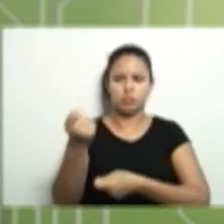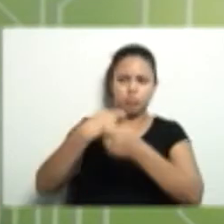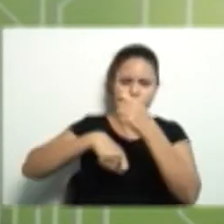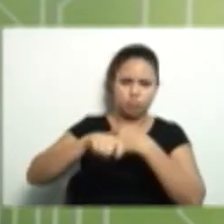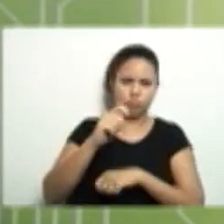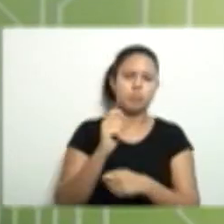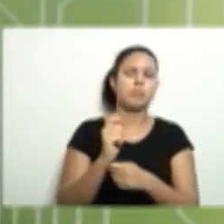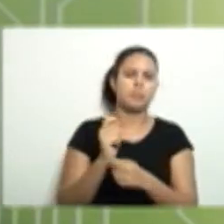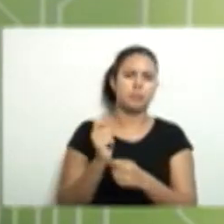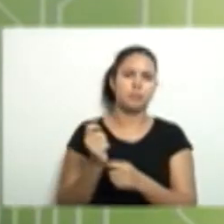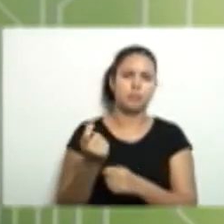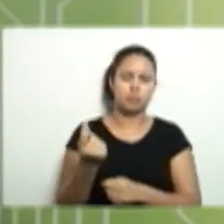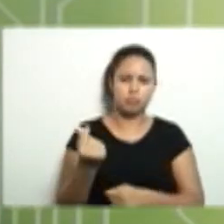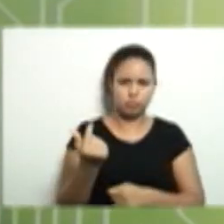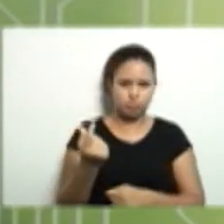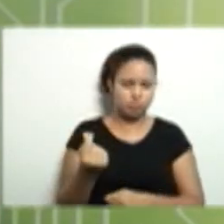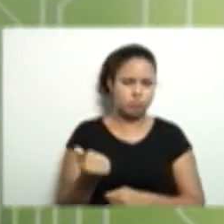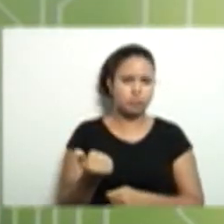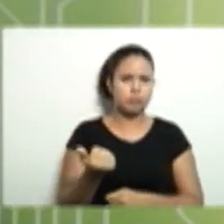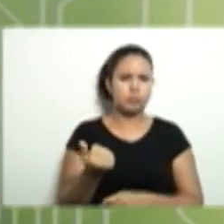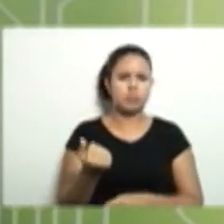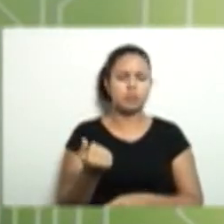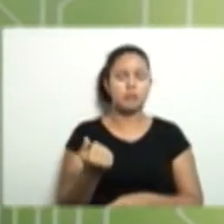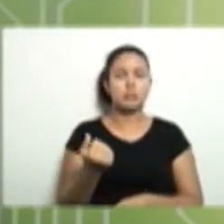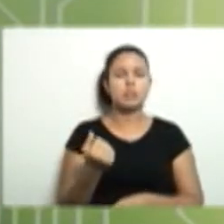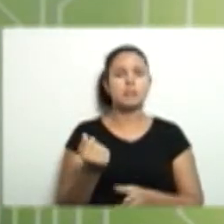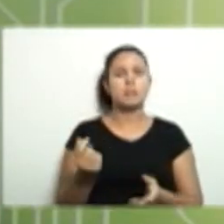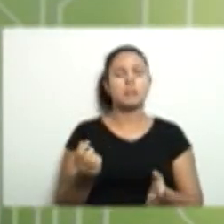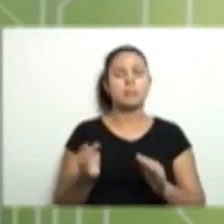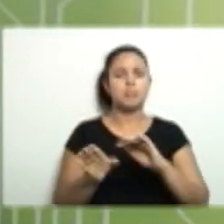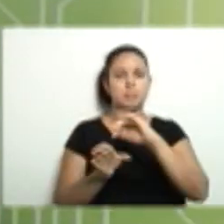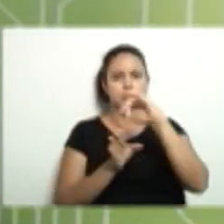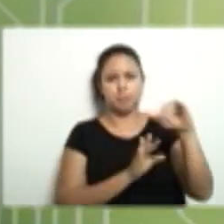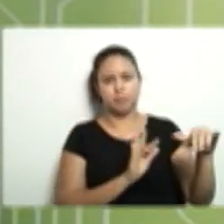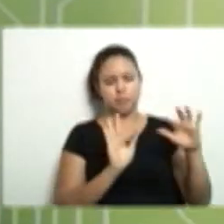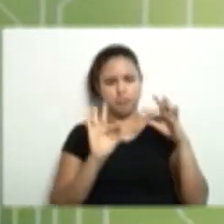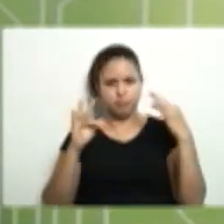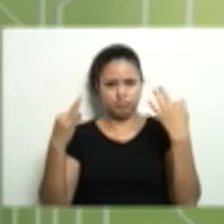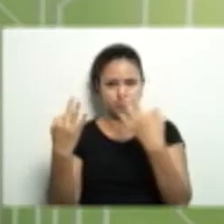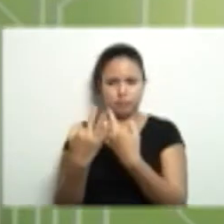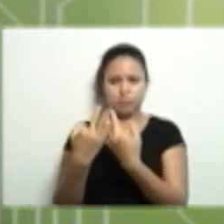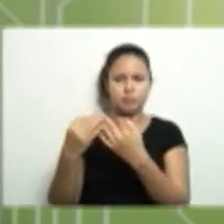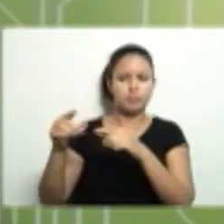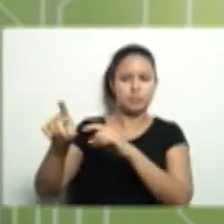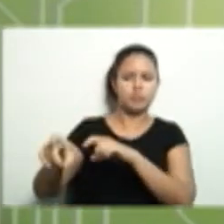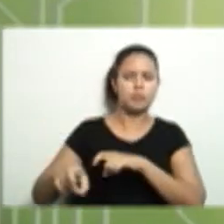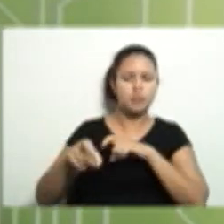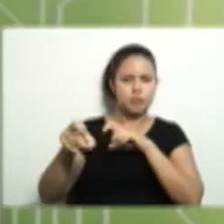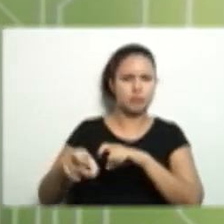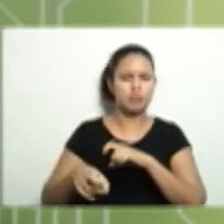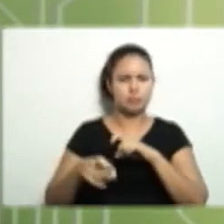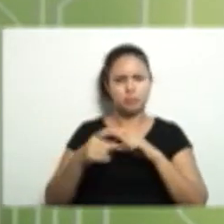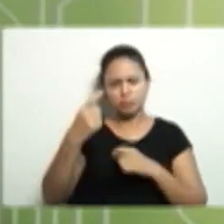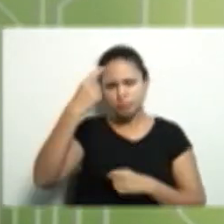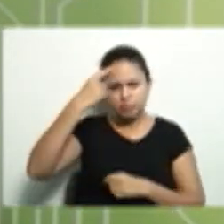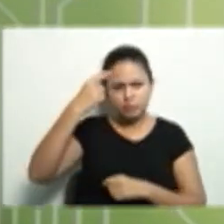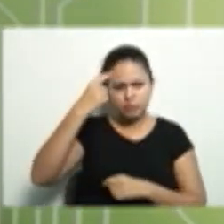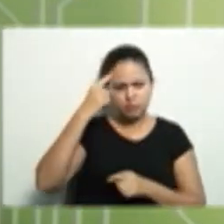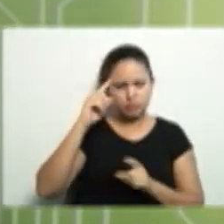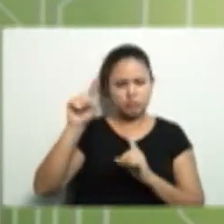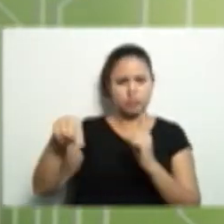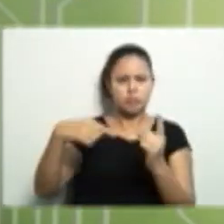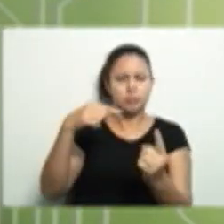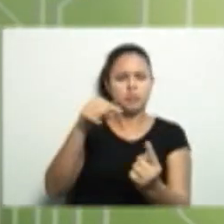agricultura familiar tem um outro papel, ela nem sempre é tão lucrativa, porque a questão dos processos produtivos utilizados na agricultura